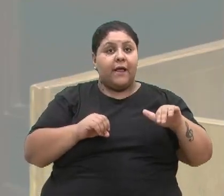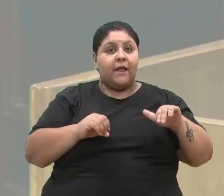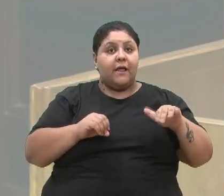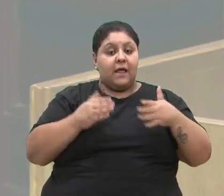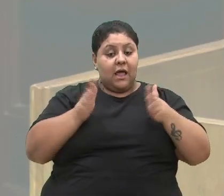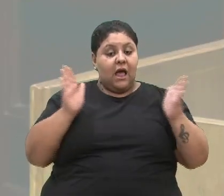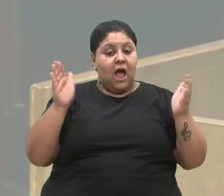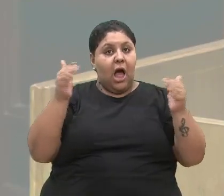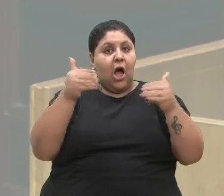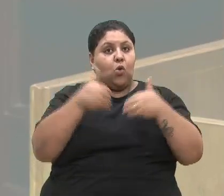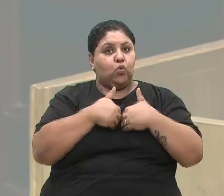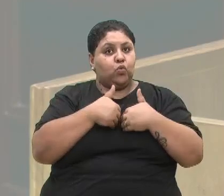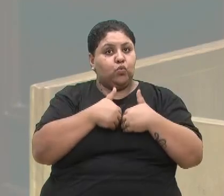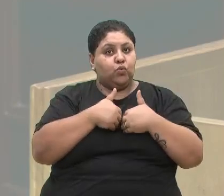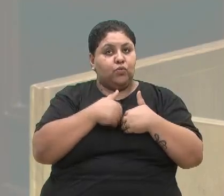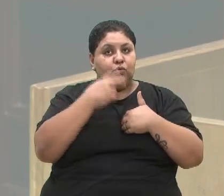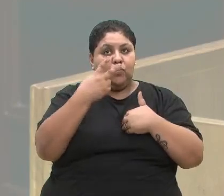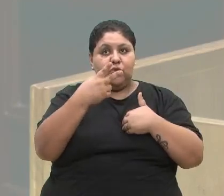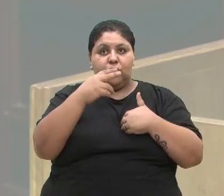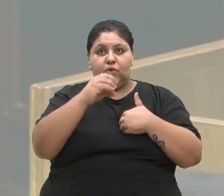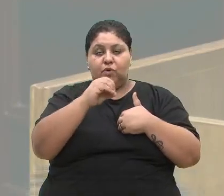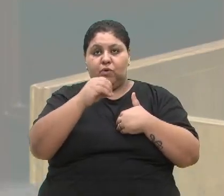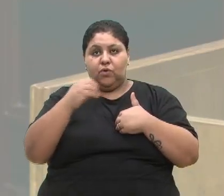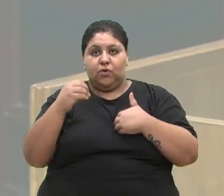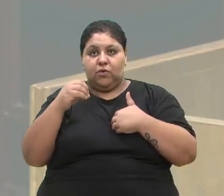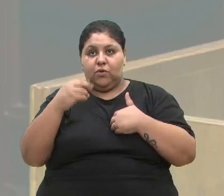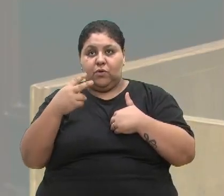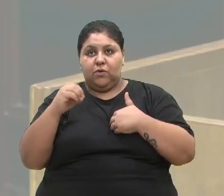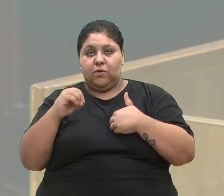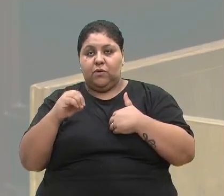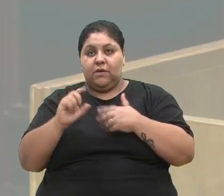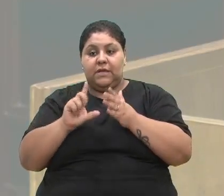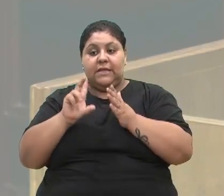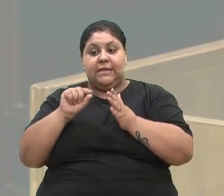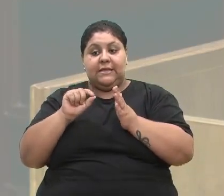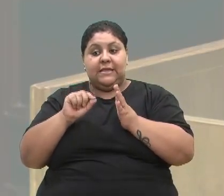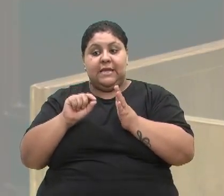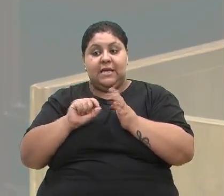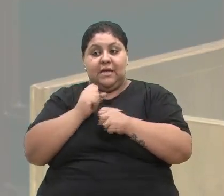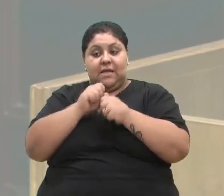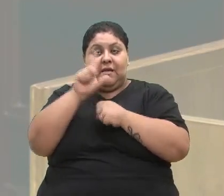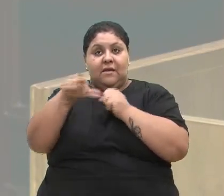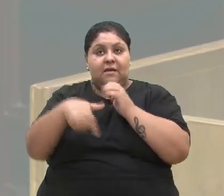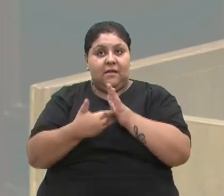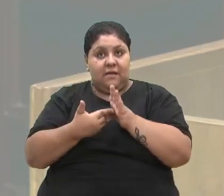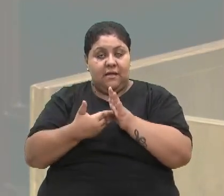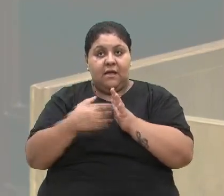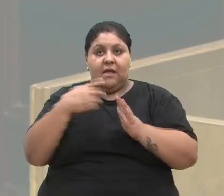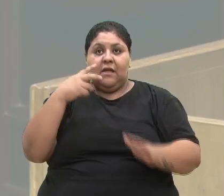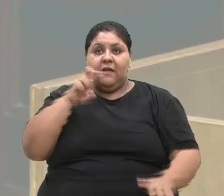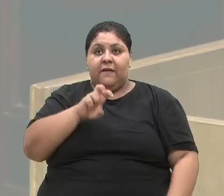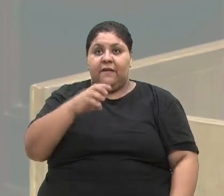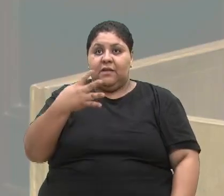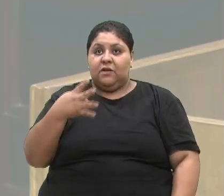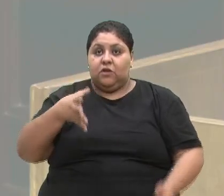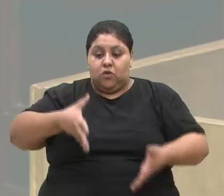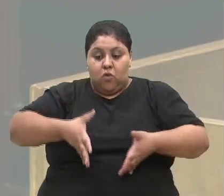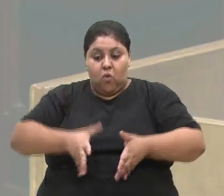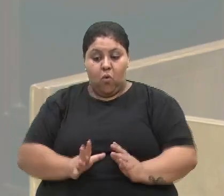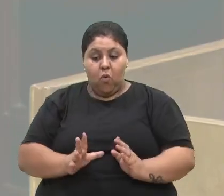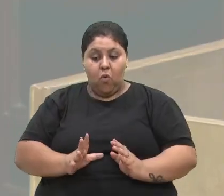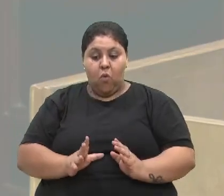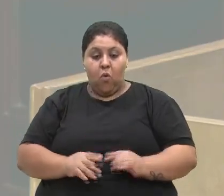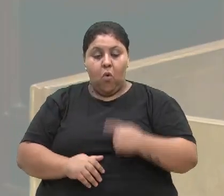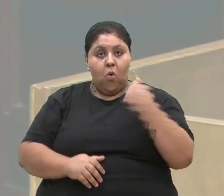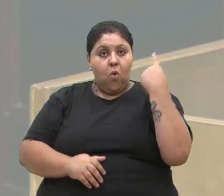espectro autista. Em 2020, 10 anos depois, a cada 54 nascimentos,